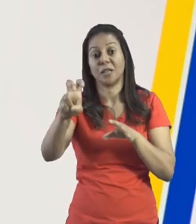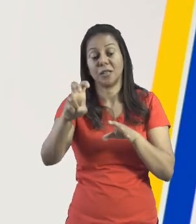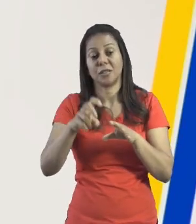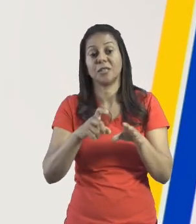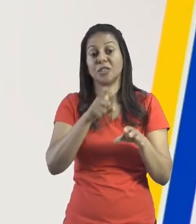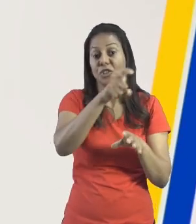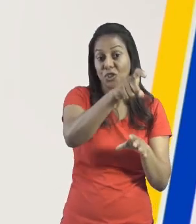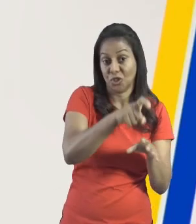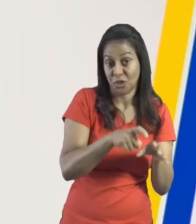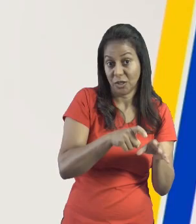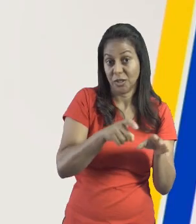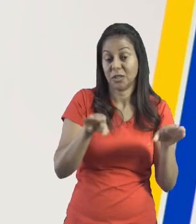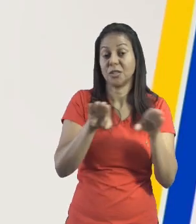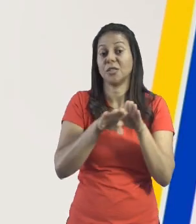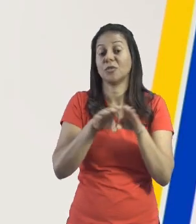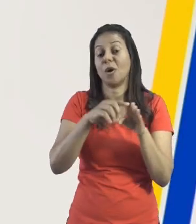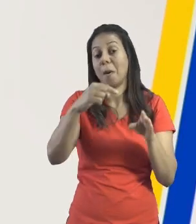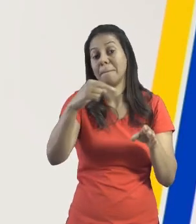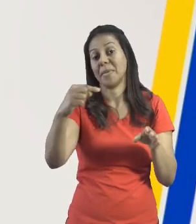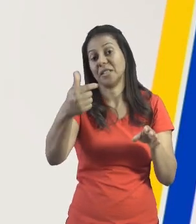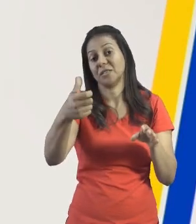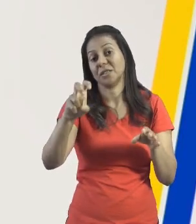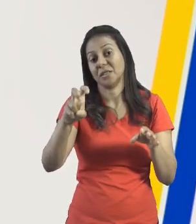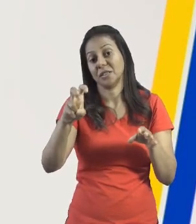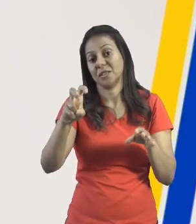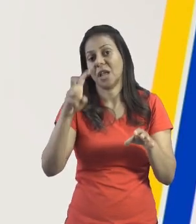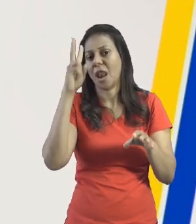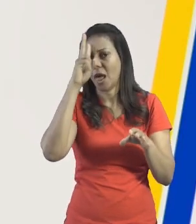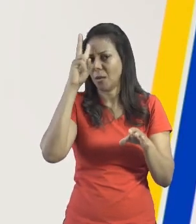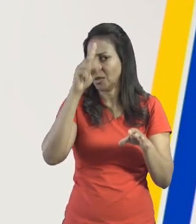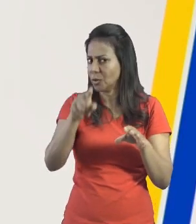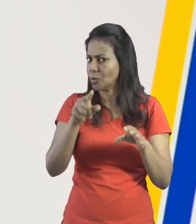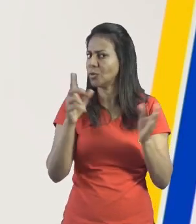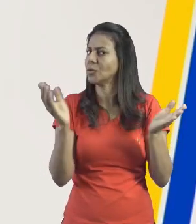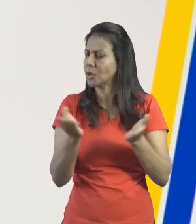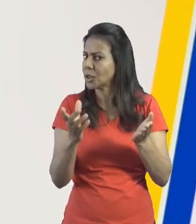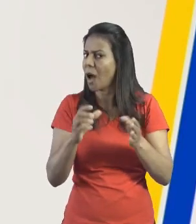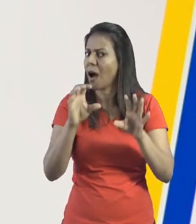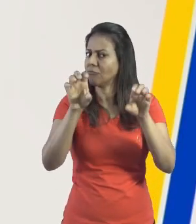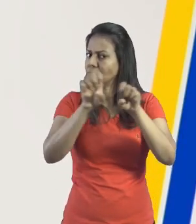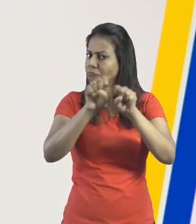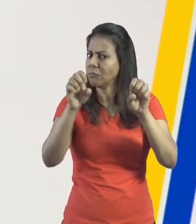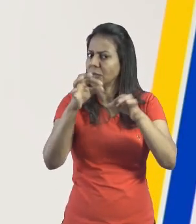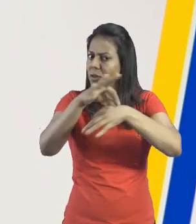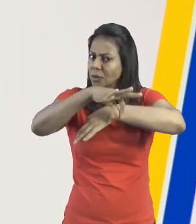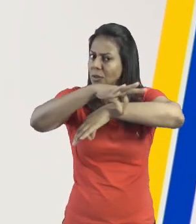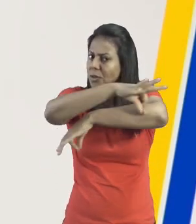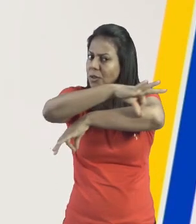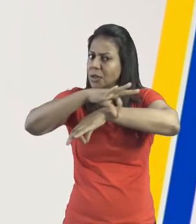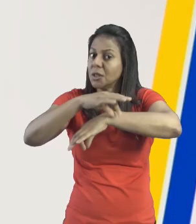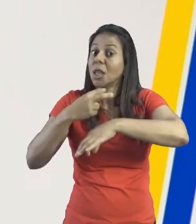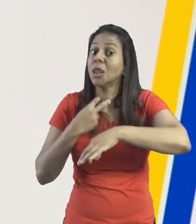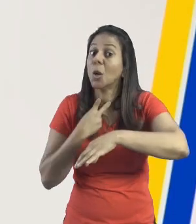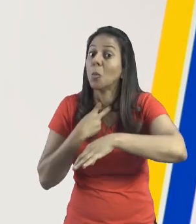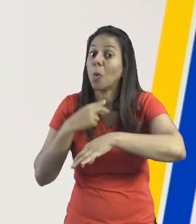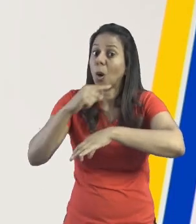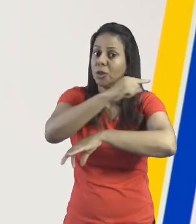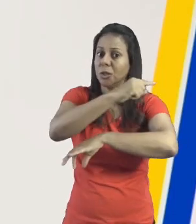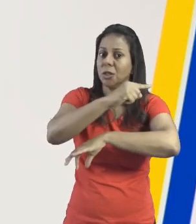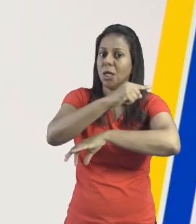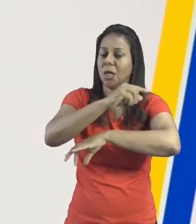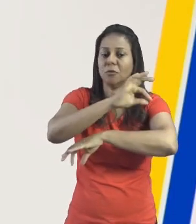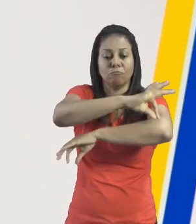x igual a menos 15. Lembrando, como estamos tratando de medidas, não pode ser